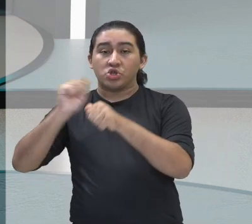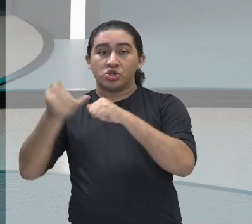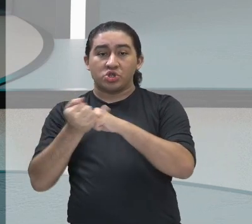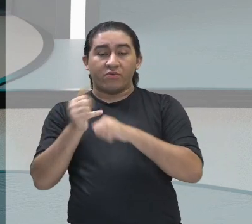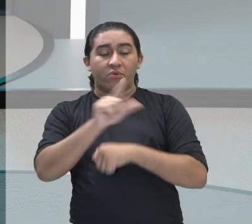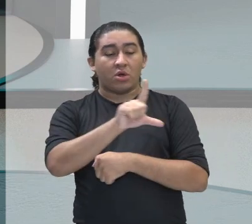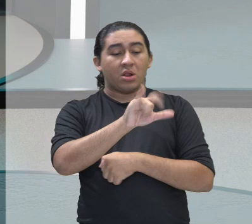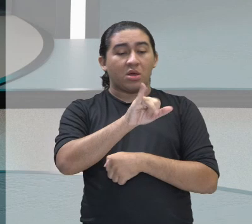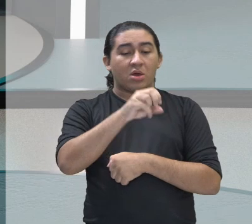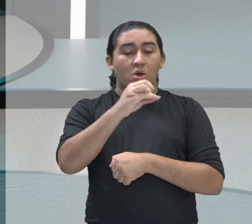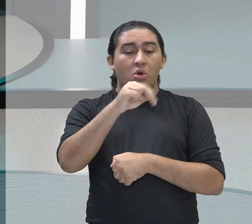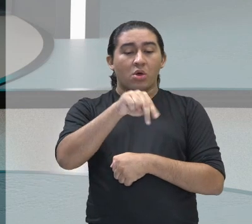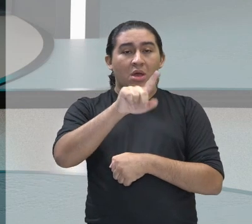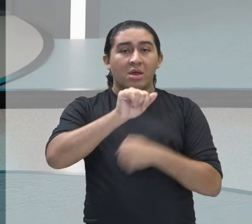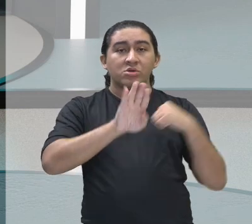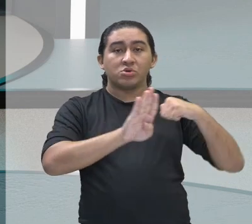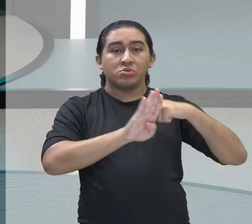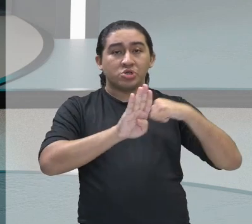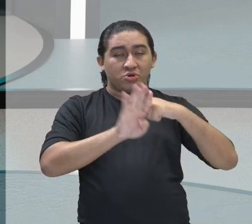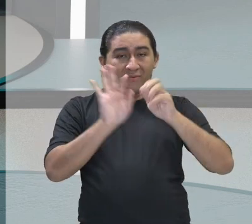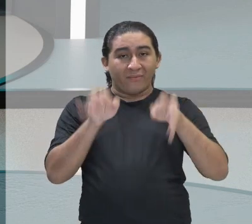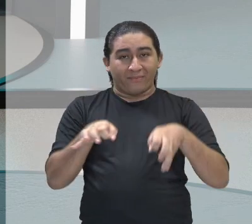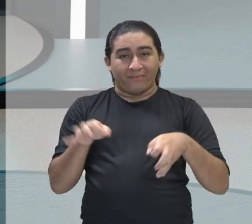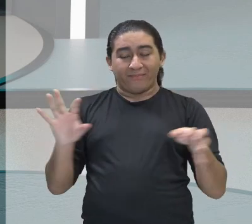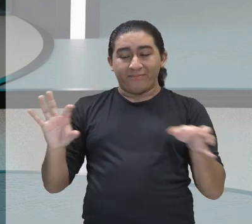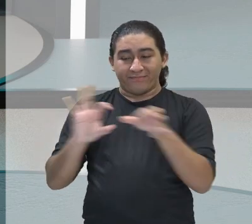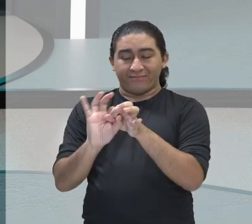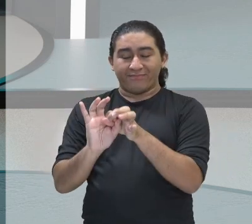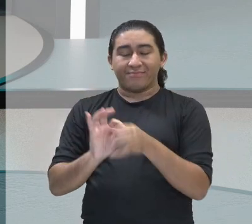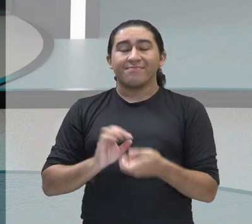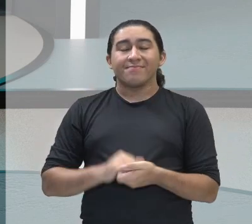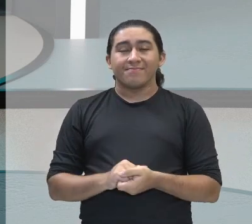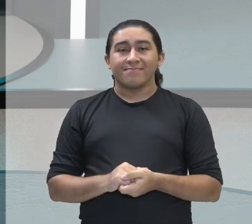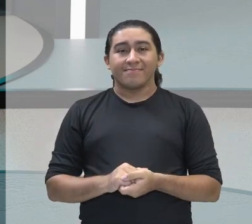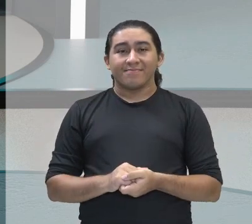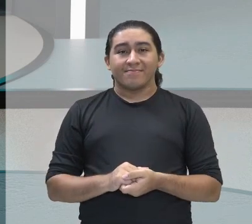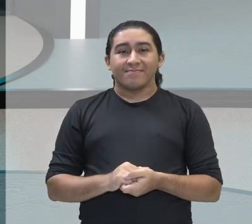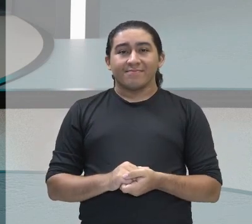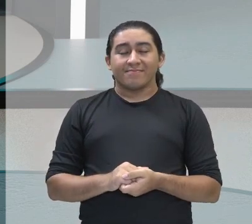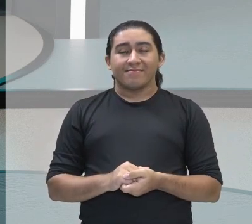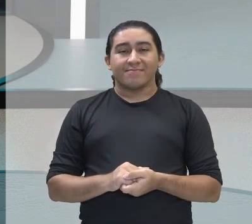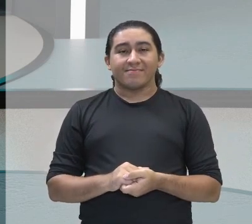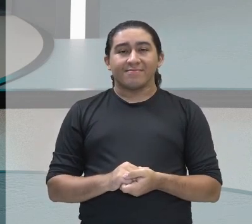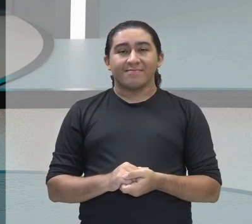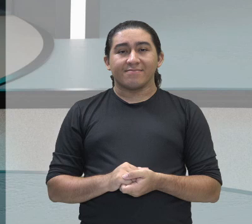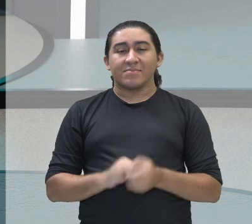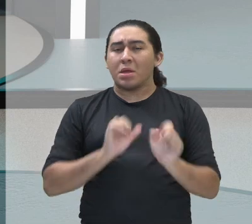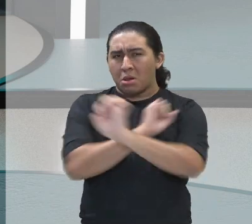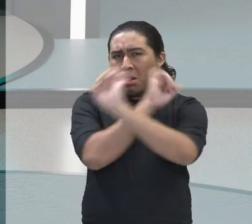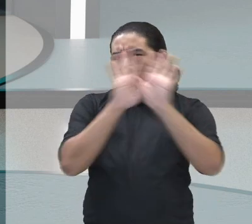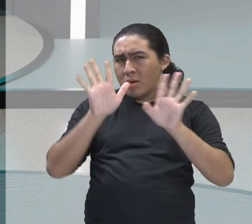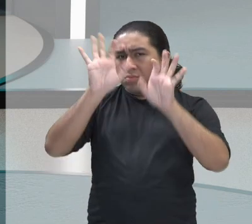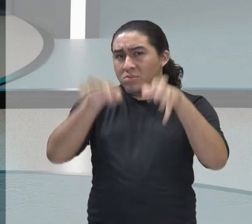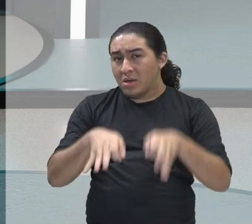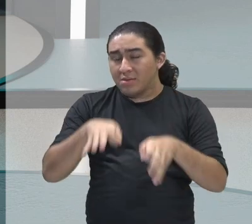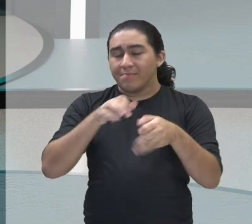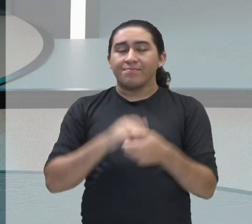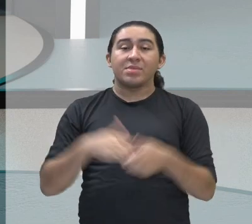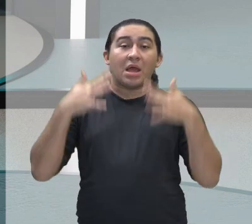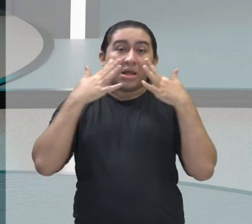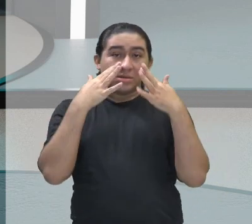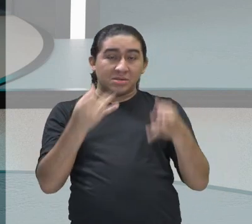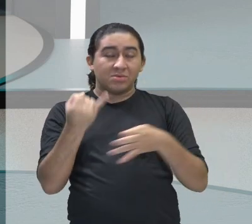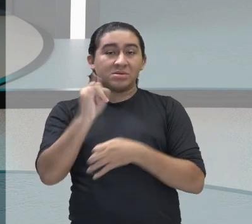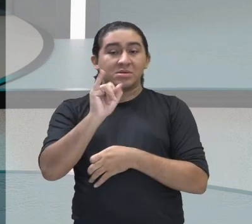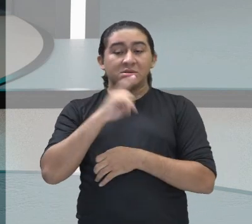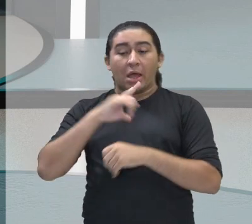o substantivo, first é o seu adjetivo, a sua qualidade, que é ser feroz. Ficou claro, gente? Repare, quando eu tenho um